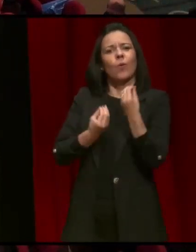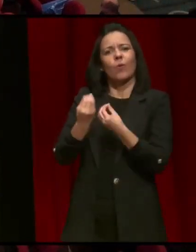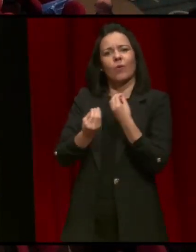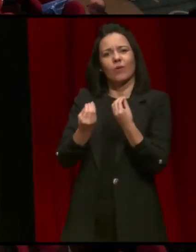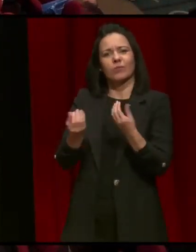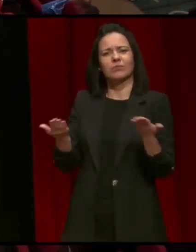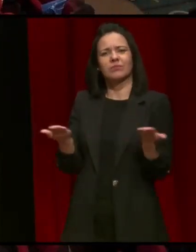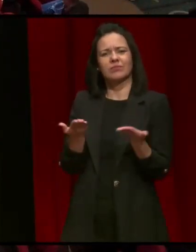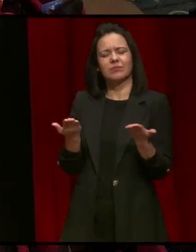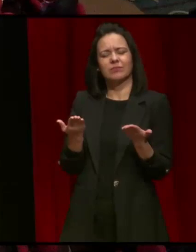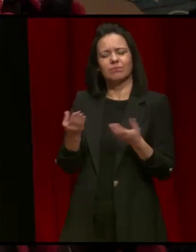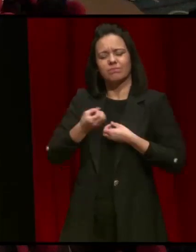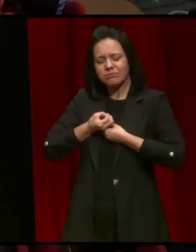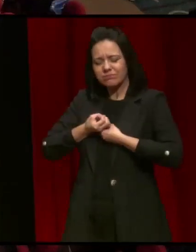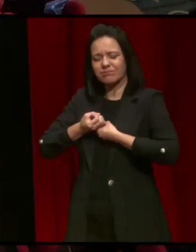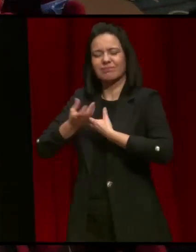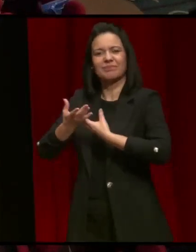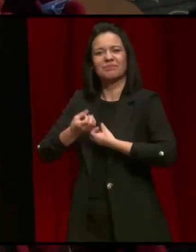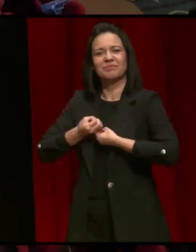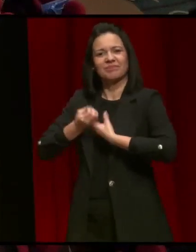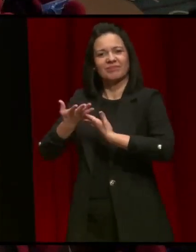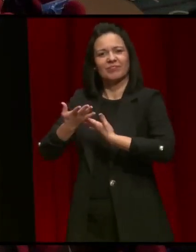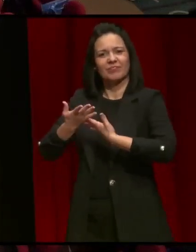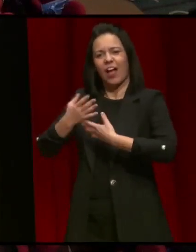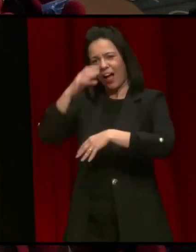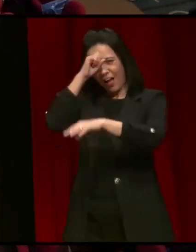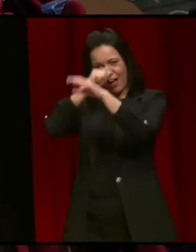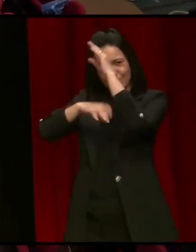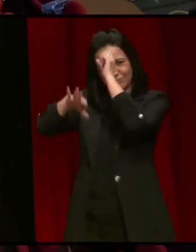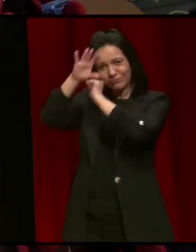o seu sentimento de tudo que você já ouviu?